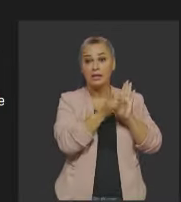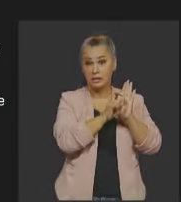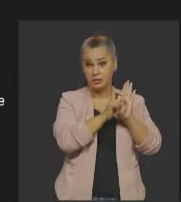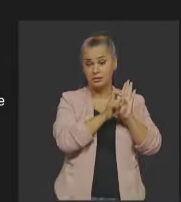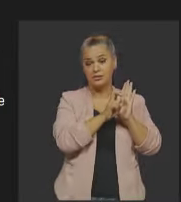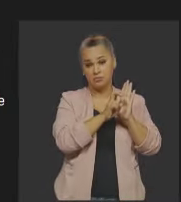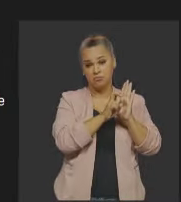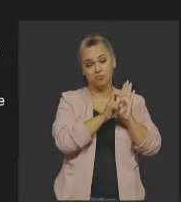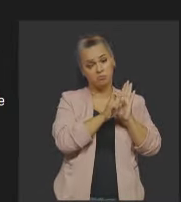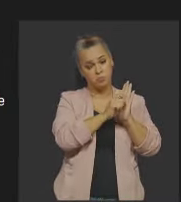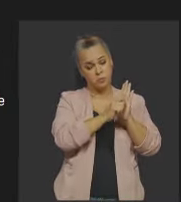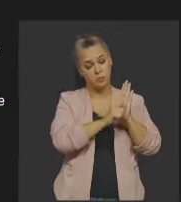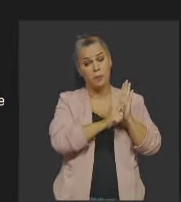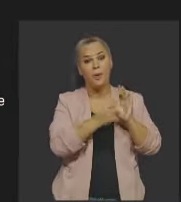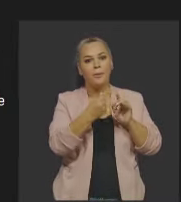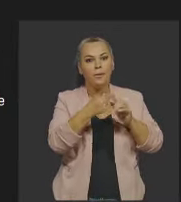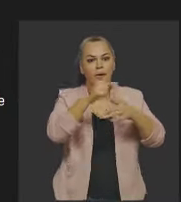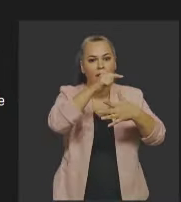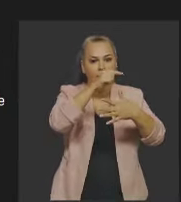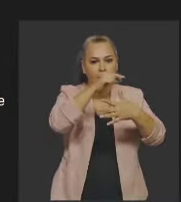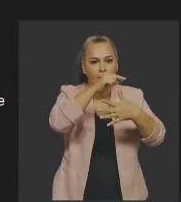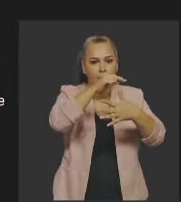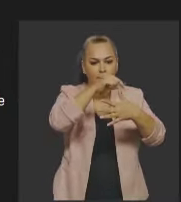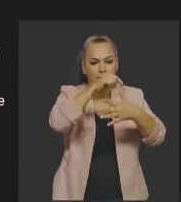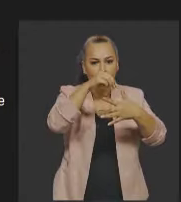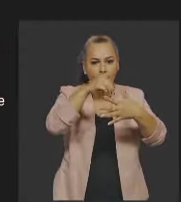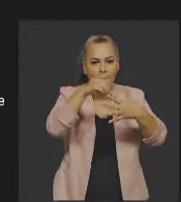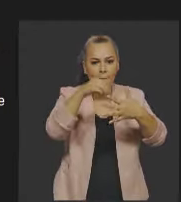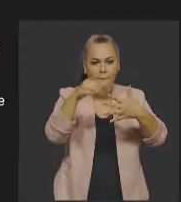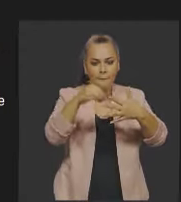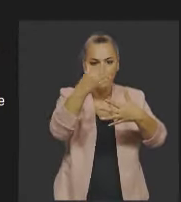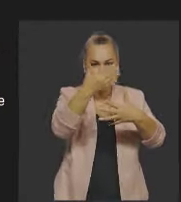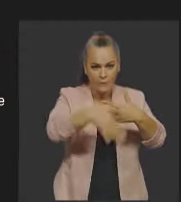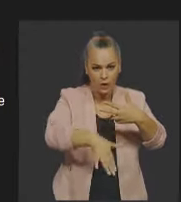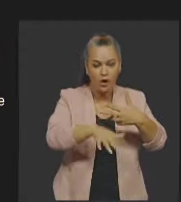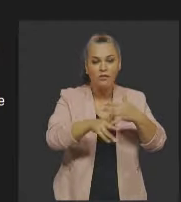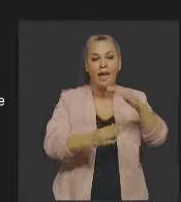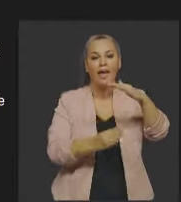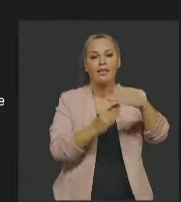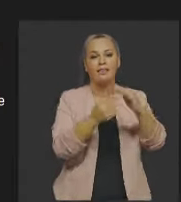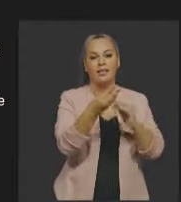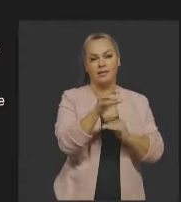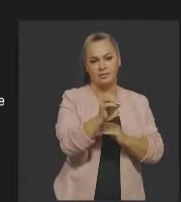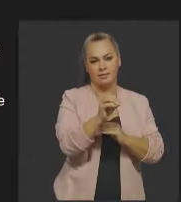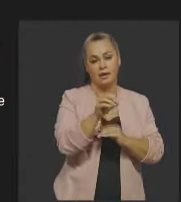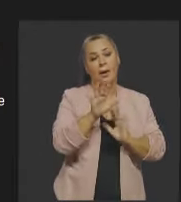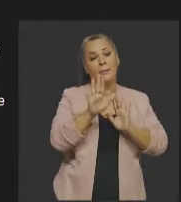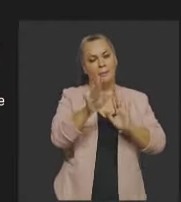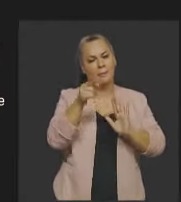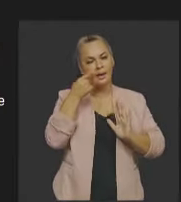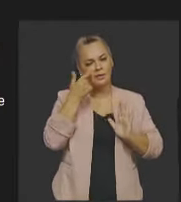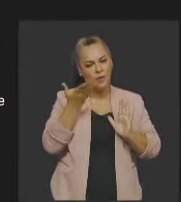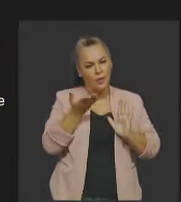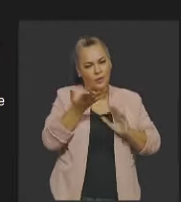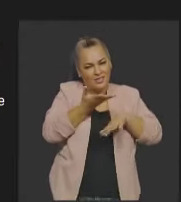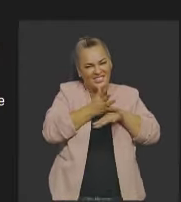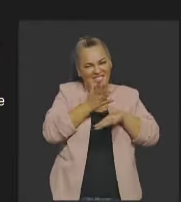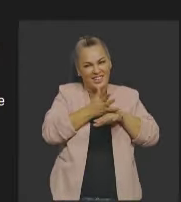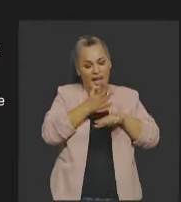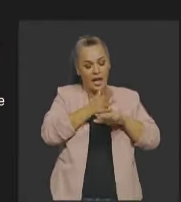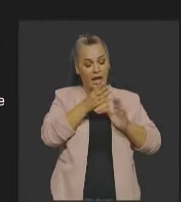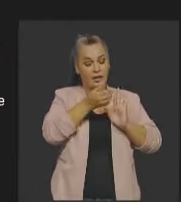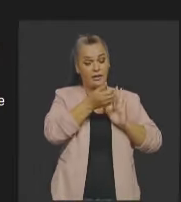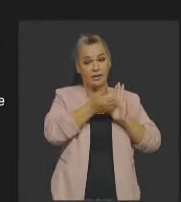linhas. Respondendo às seguintes questões, né? Como que você avalia o papel